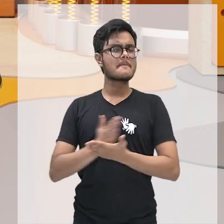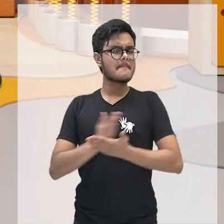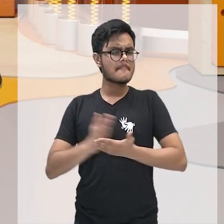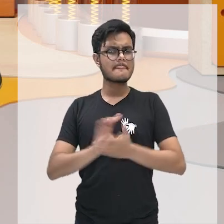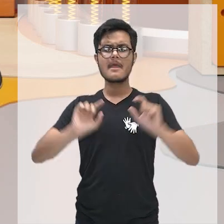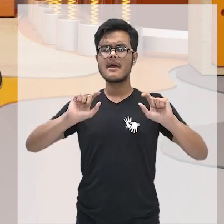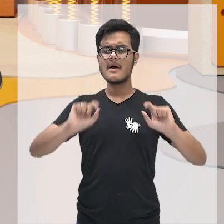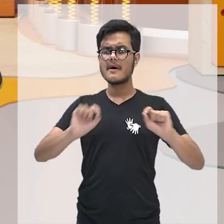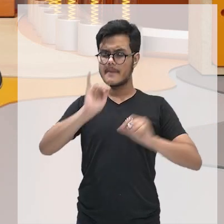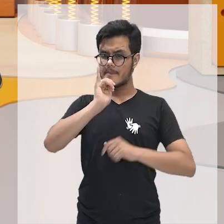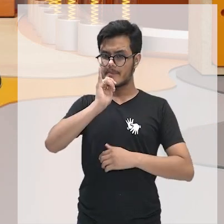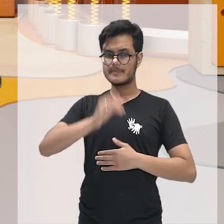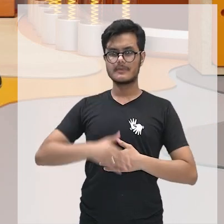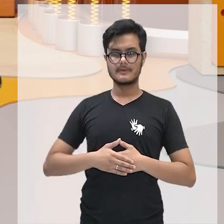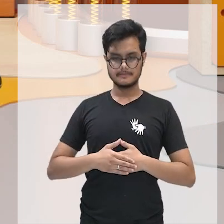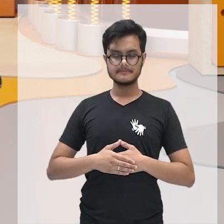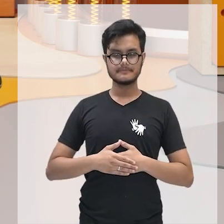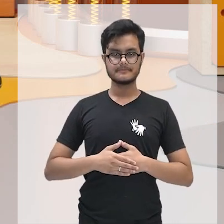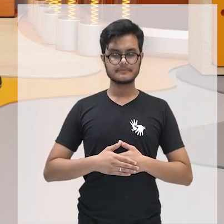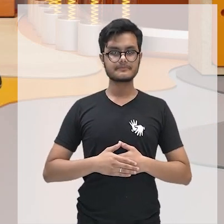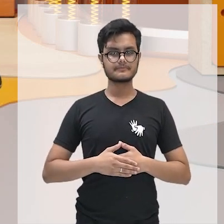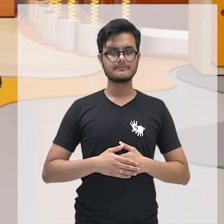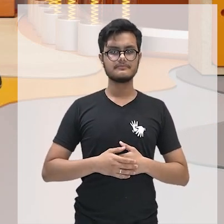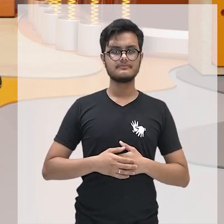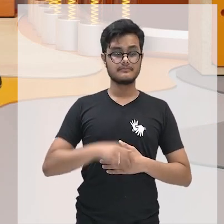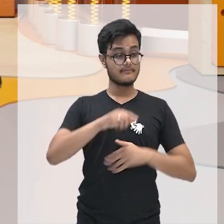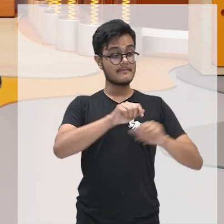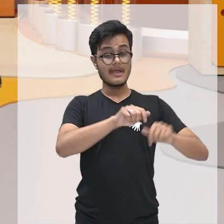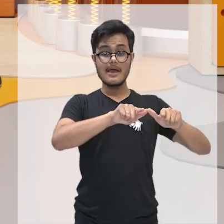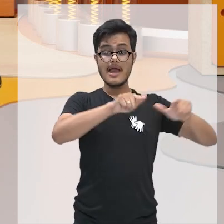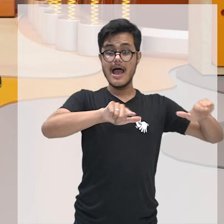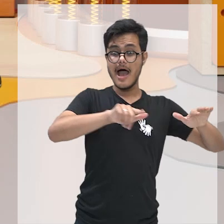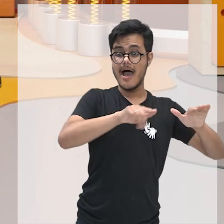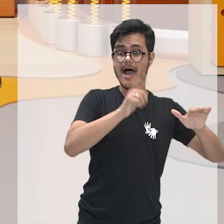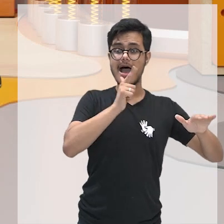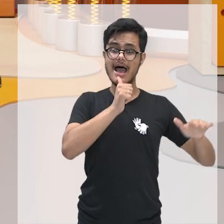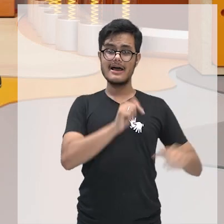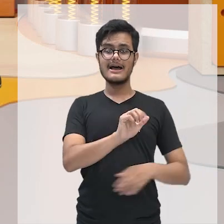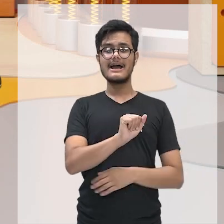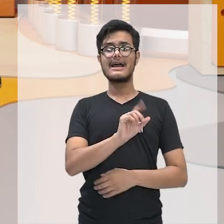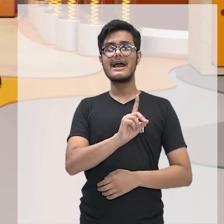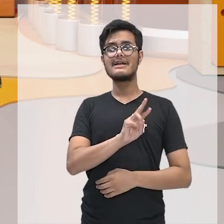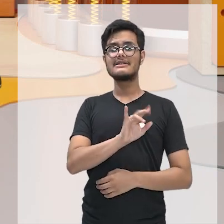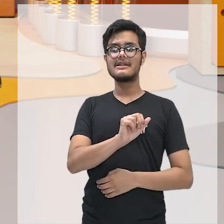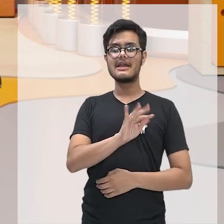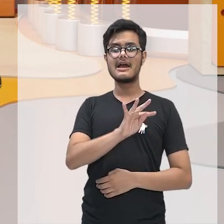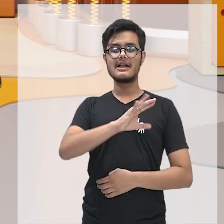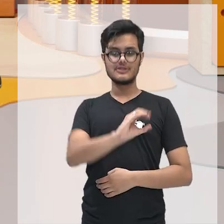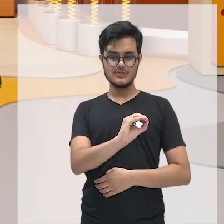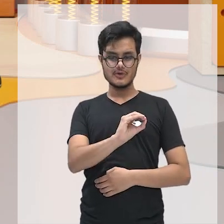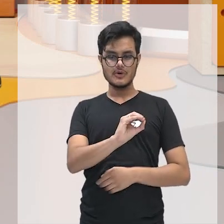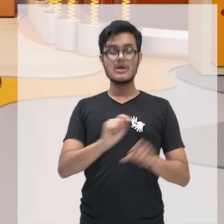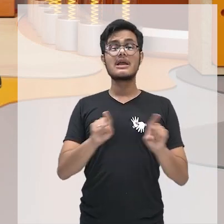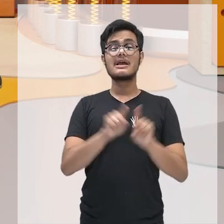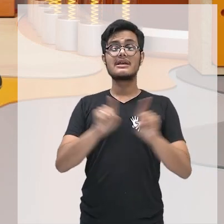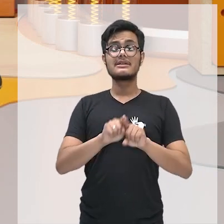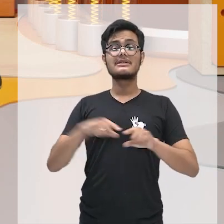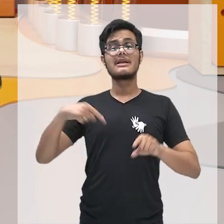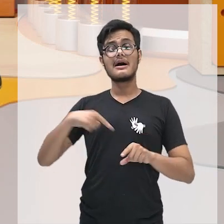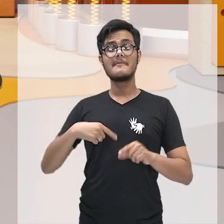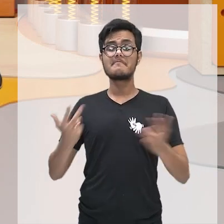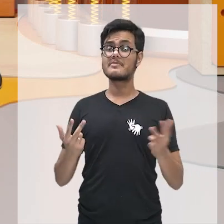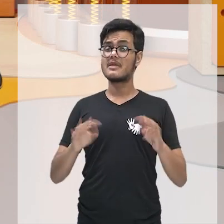limitada no leste pelo Mar Adriático e a oeste pelo mar tireno e